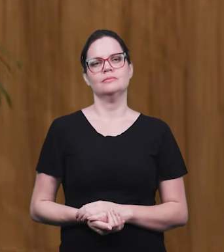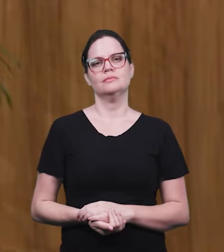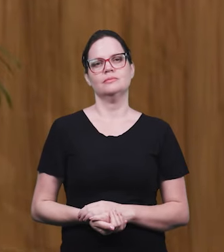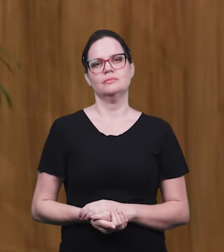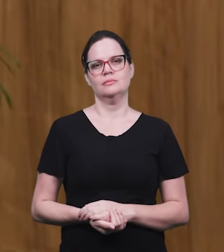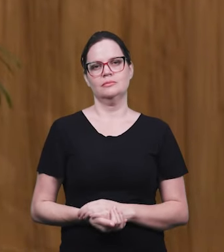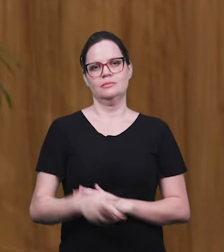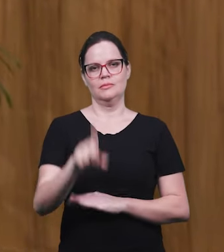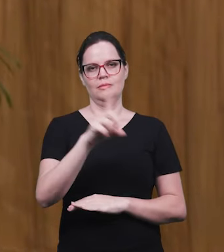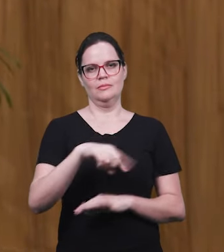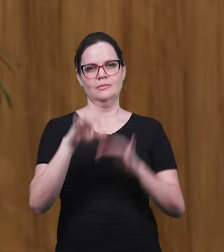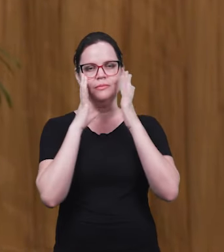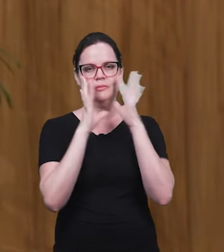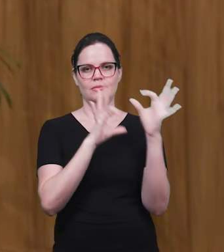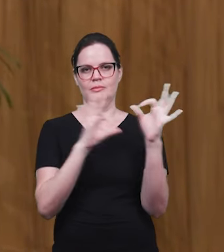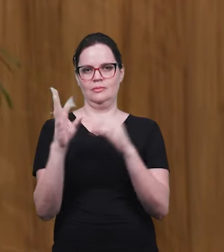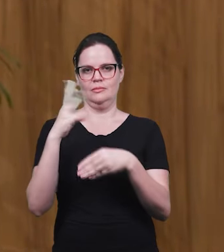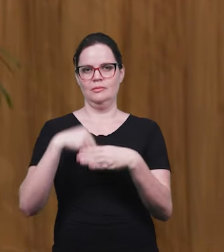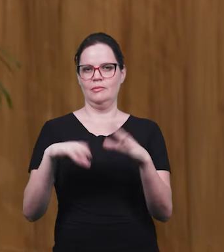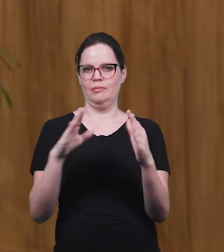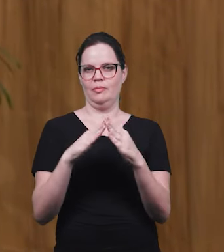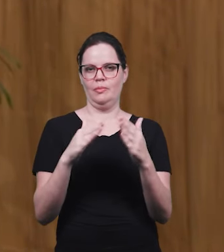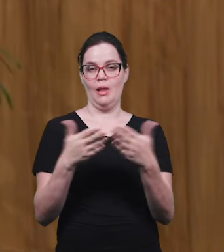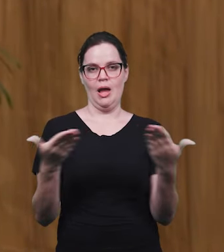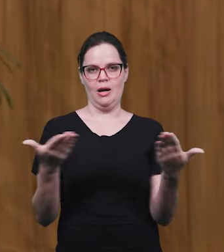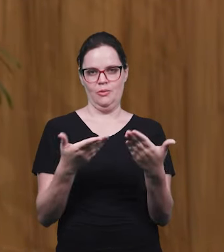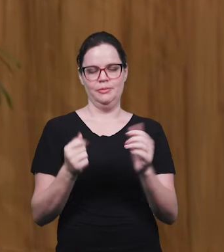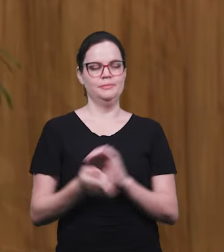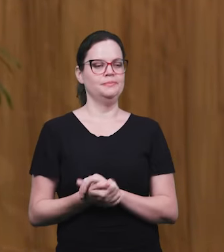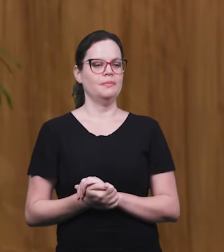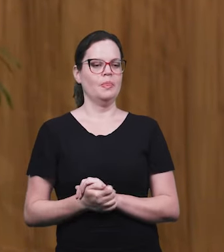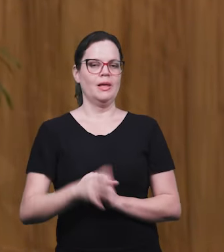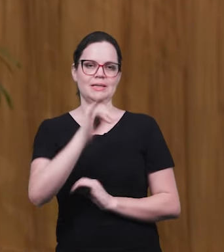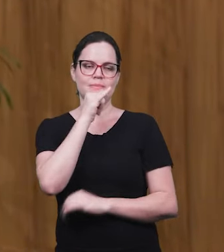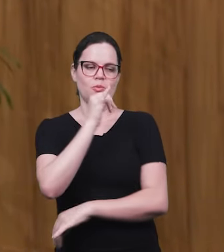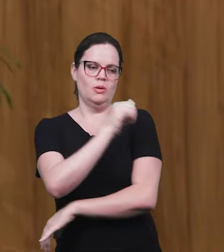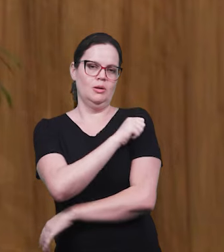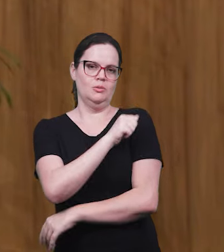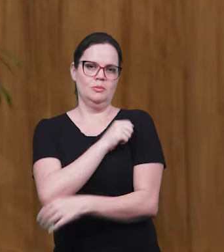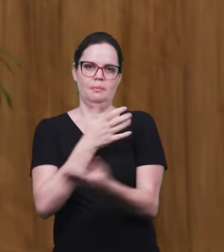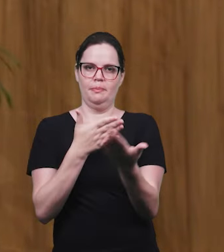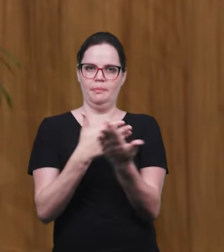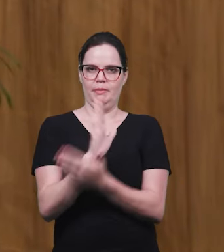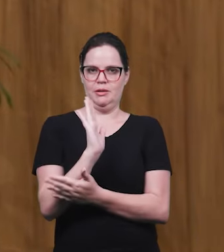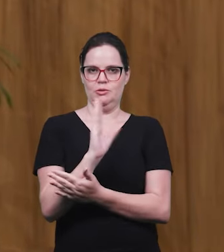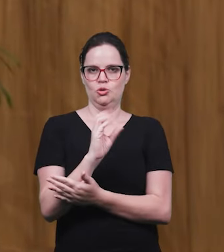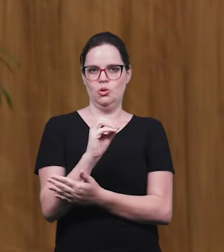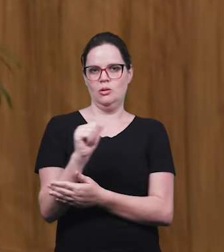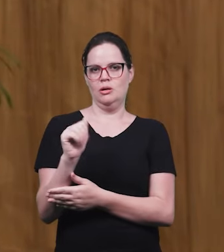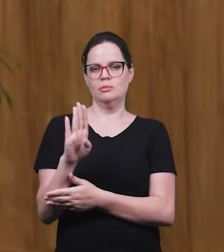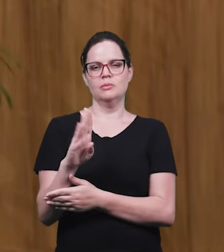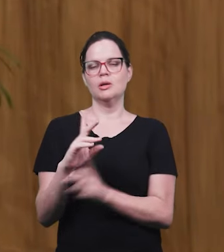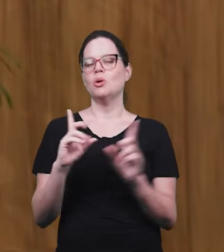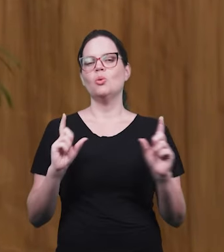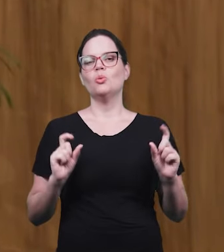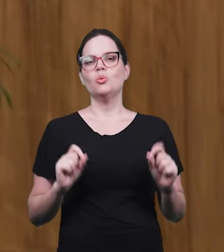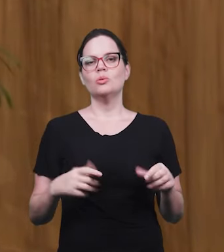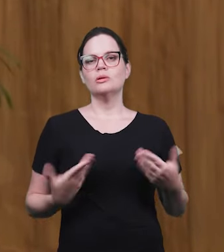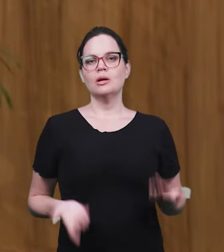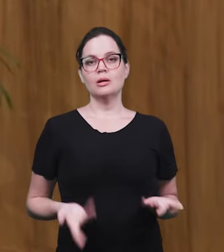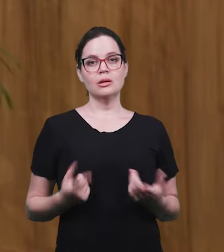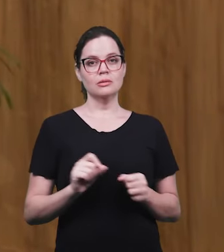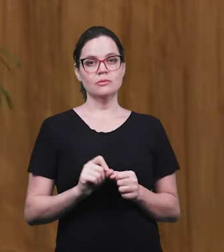Aquele que está nos assistindo em casa, né, o estudante, ele acabou de ser aprovado no exame da OAB. Como que ele faz agora para... Como que ele